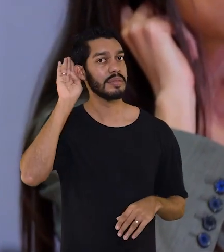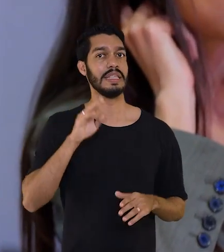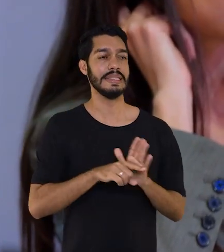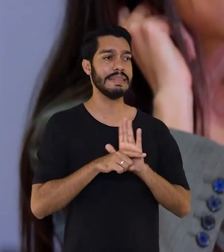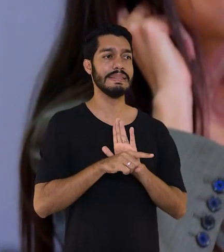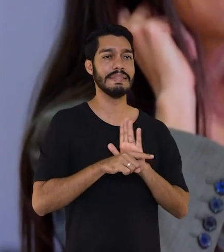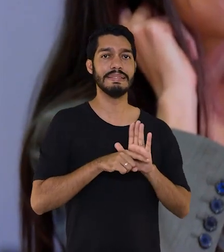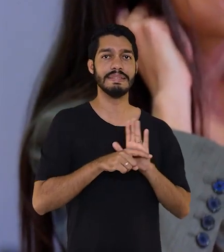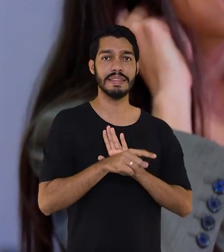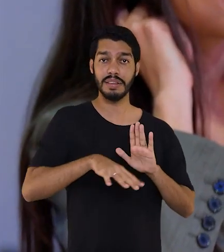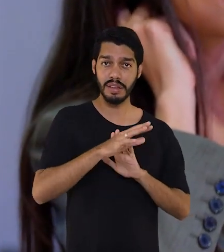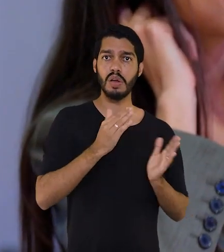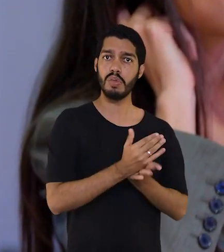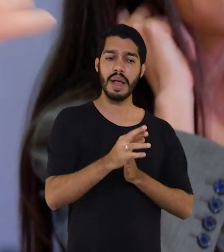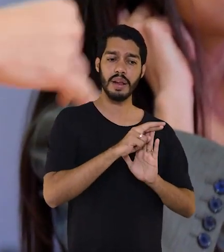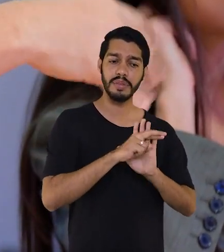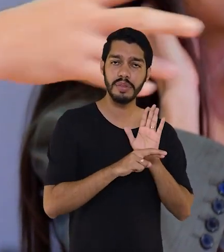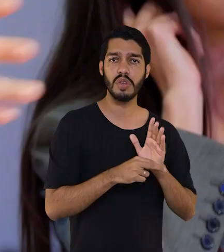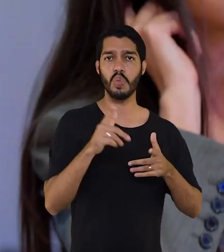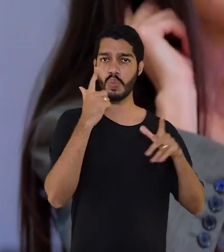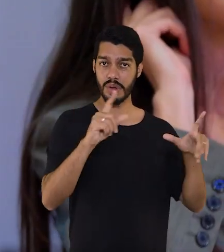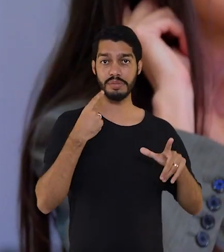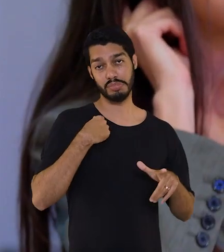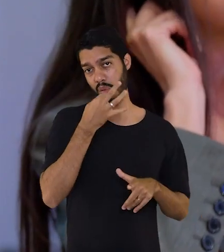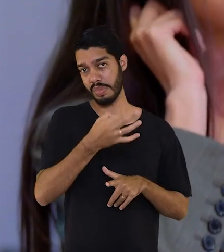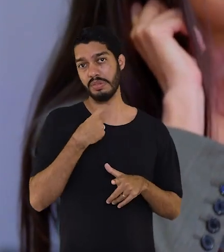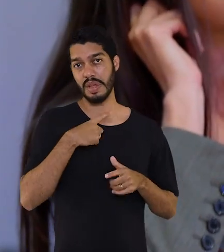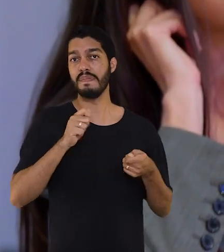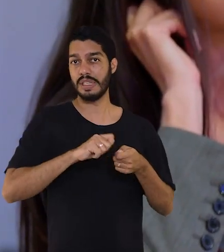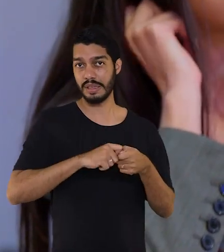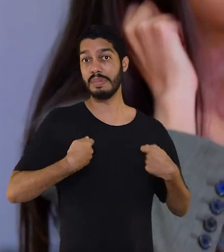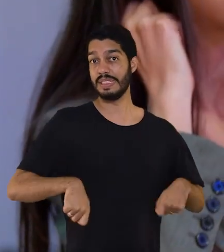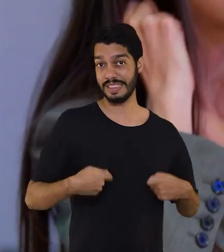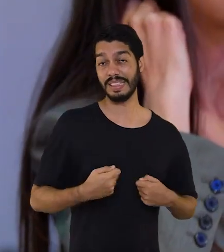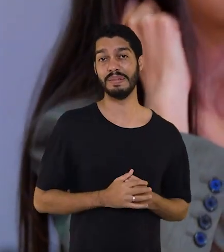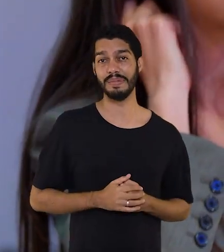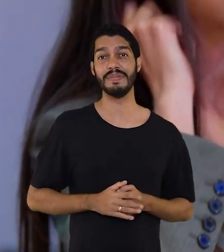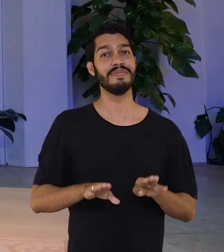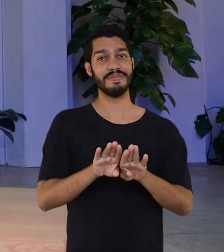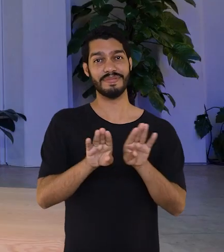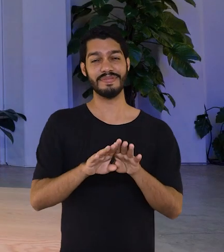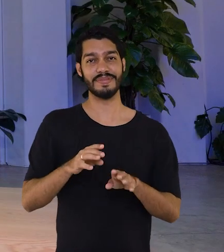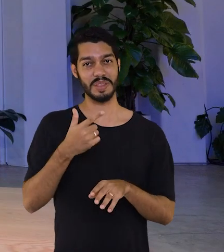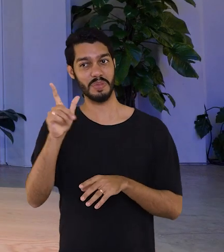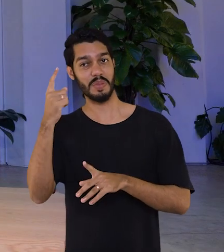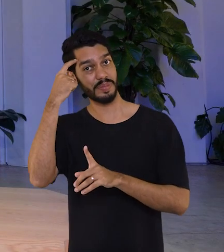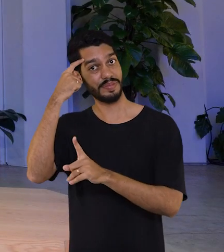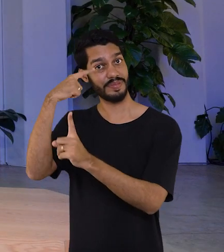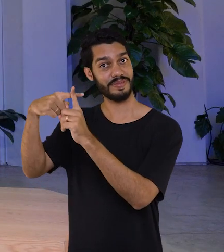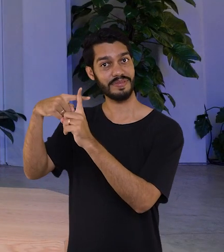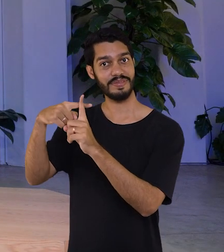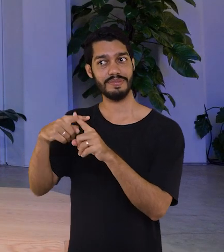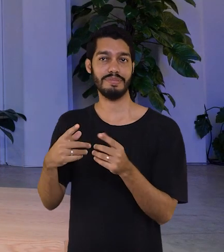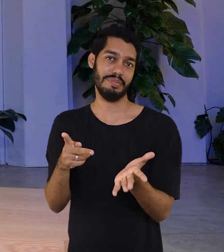essa fronteira. E aí, guiar a regulamentação, guiar todas essas coisas. Então, minha opinião pessoal, isso tem que ser feito. E trazendo, talvez,